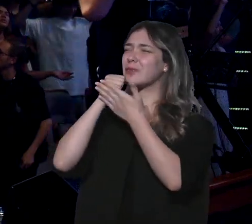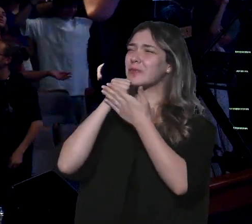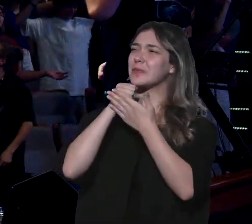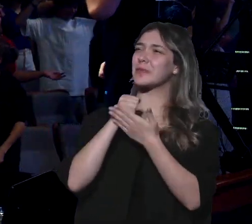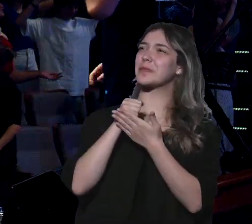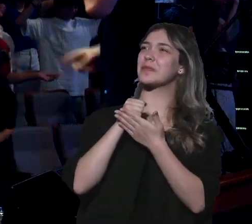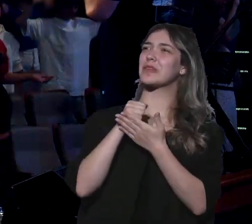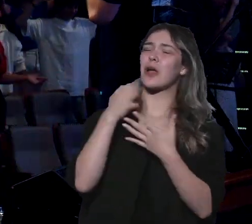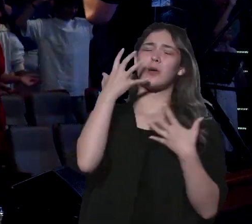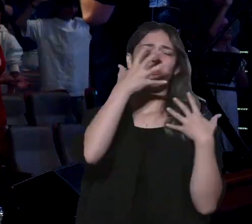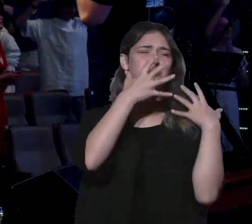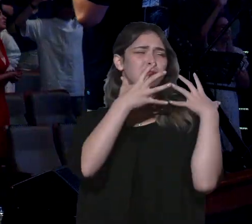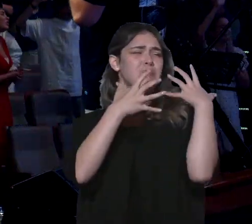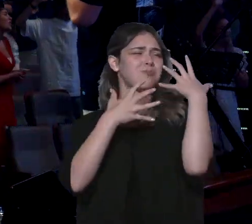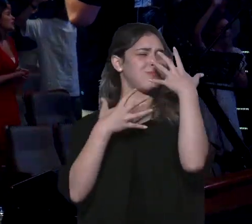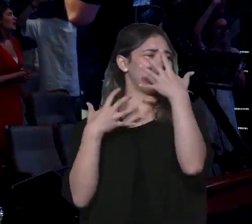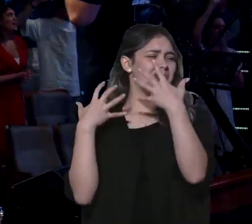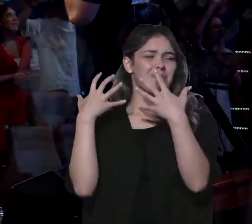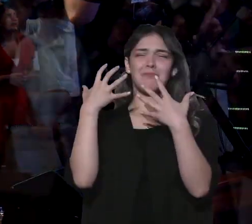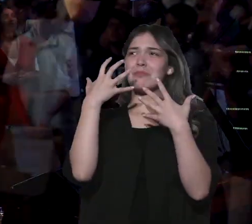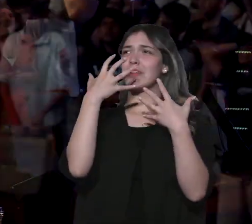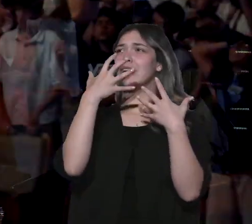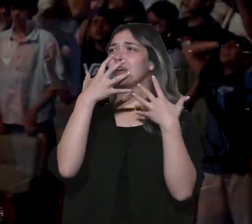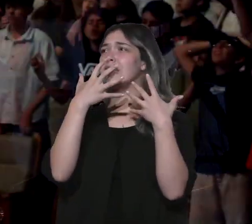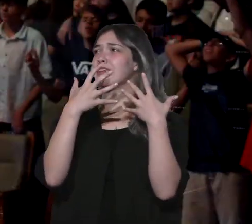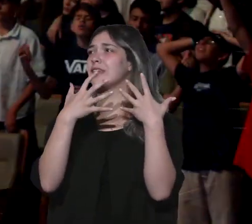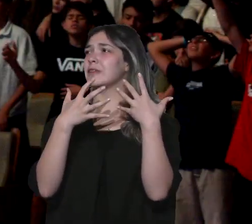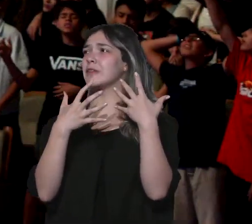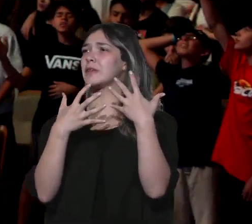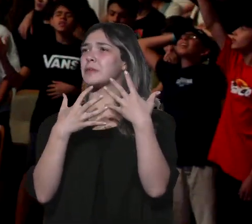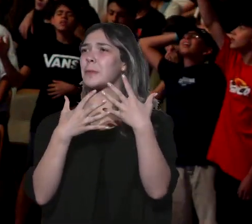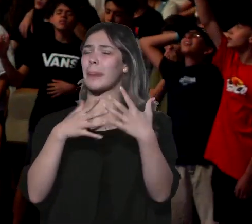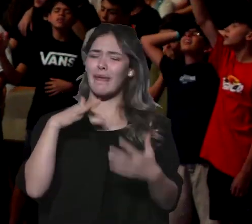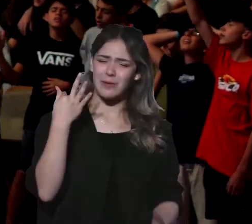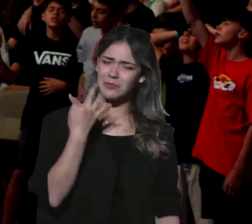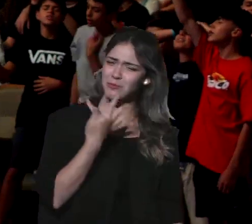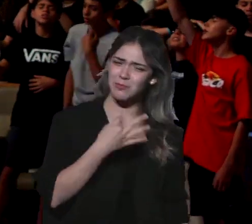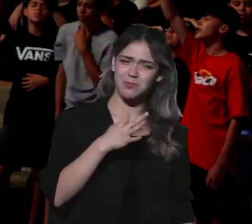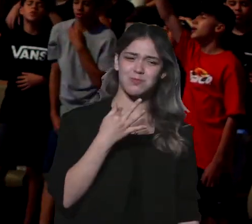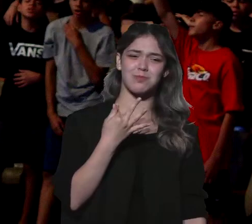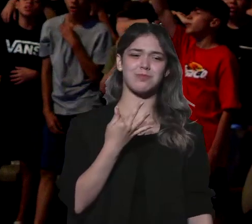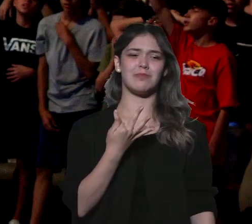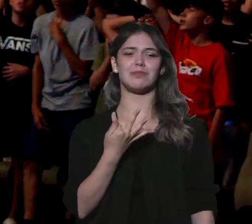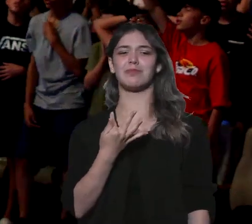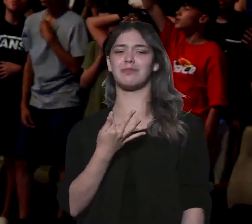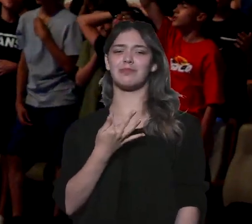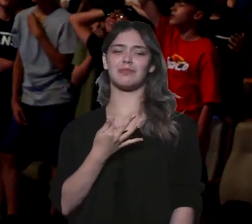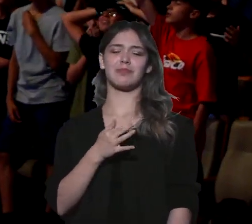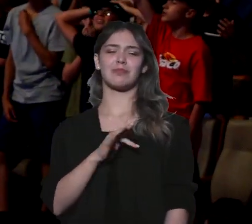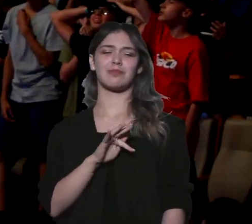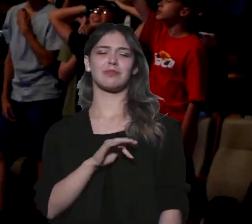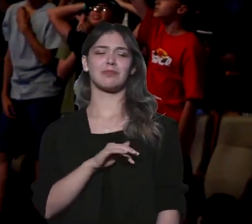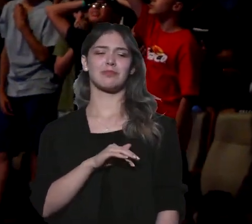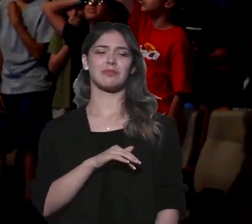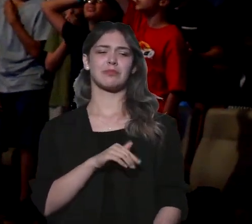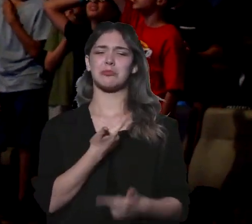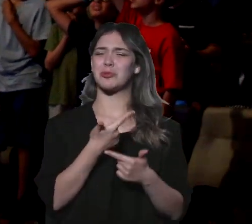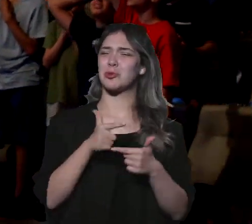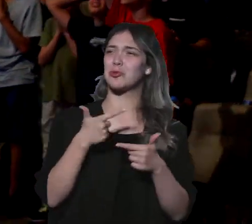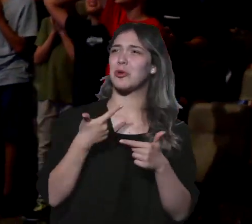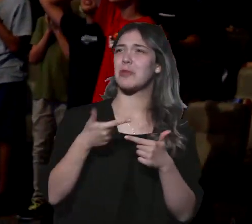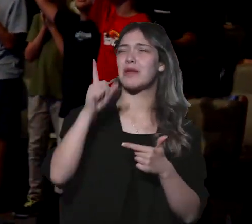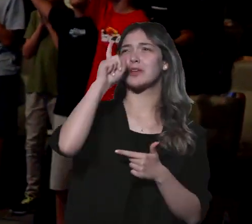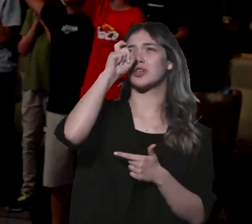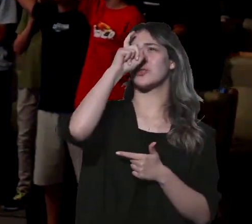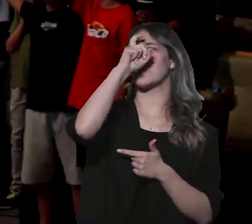ponto. Nos cura das feridas maltratadas. Nos cura dos abusos, as